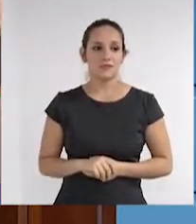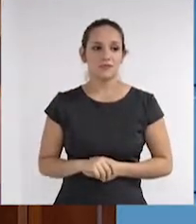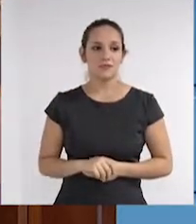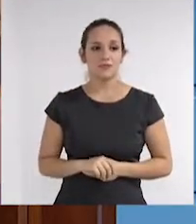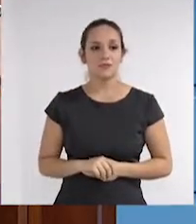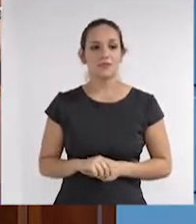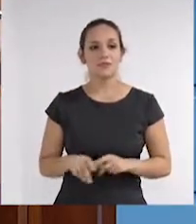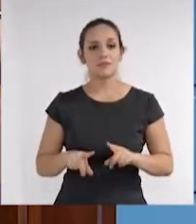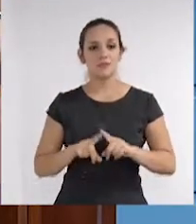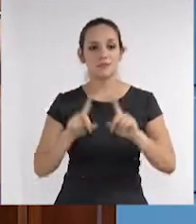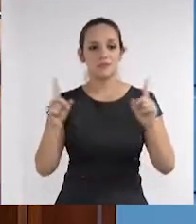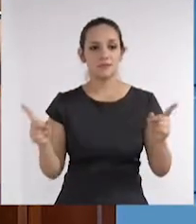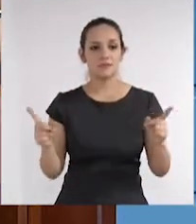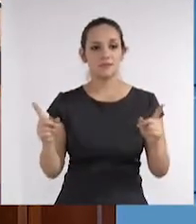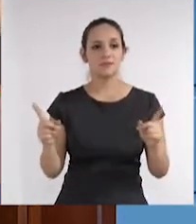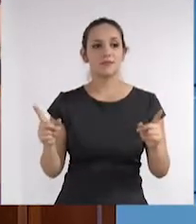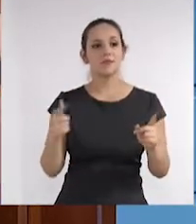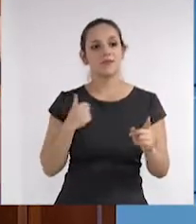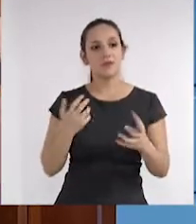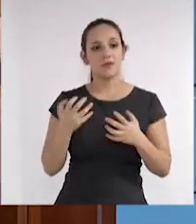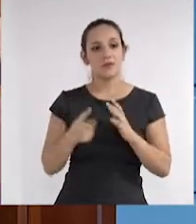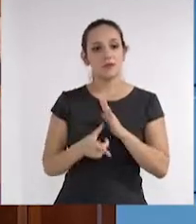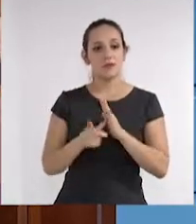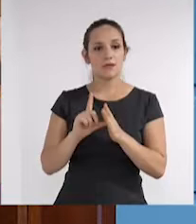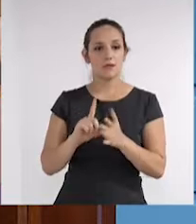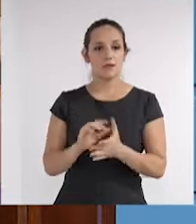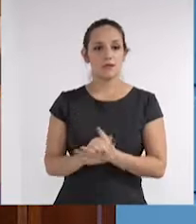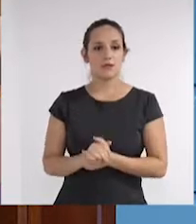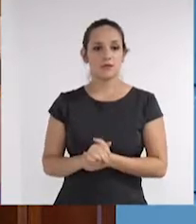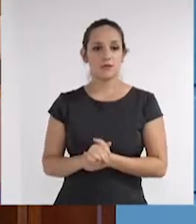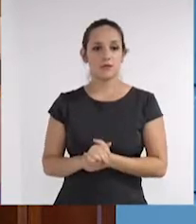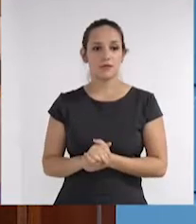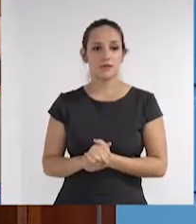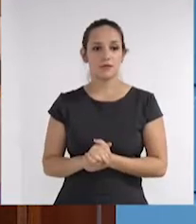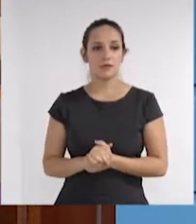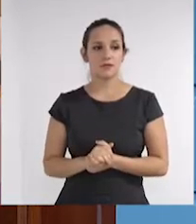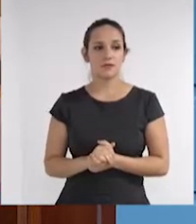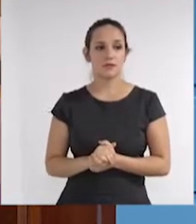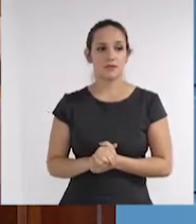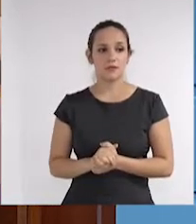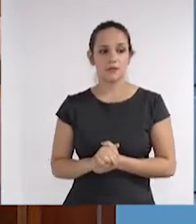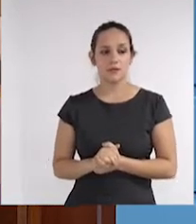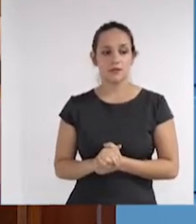Mas eu gostaria, senhor presidente, de, iniciando de fato a minha fala,